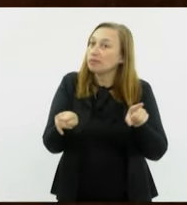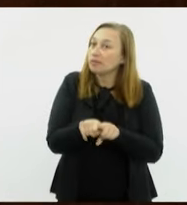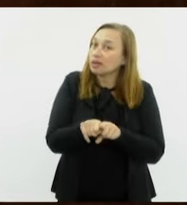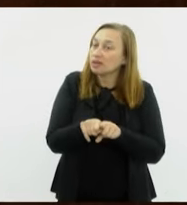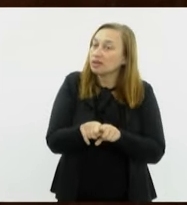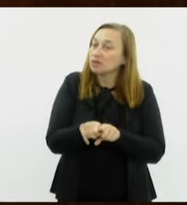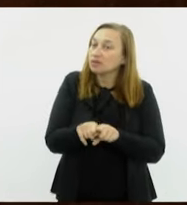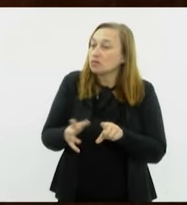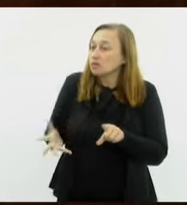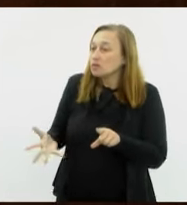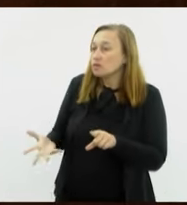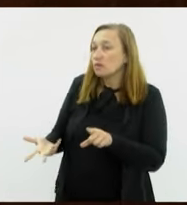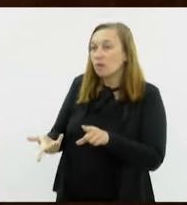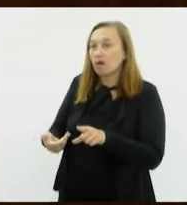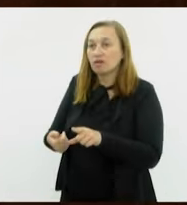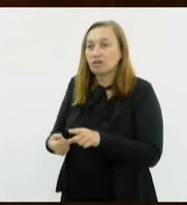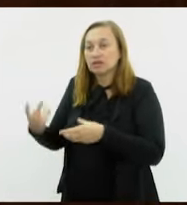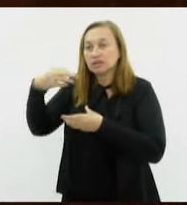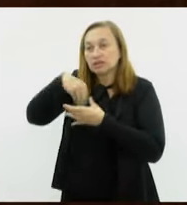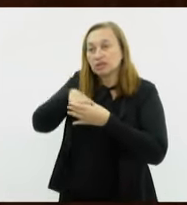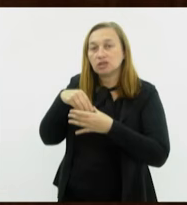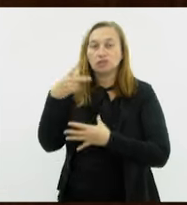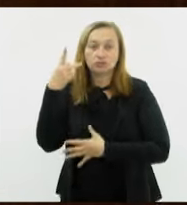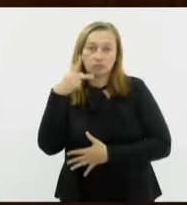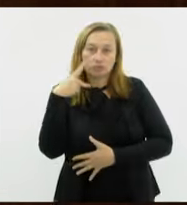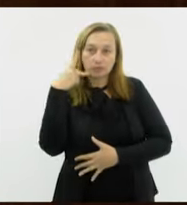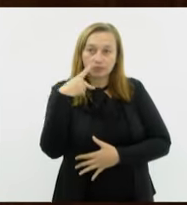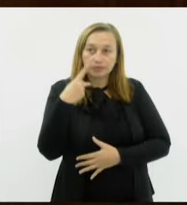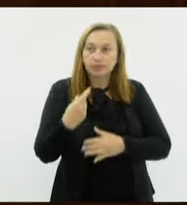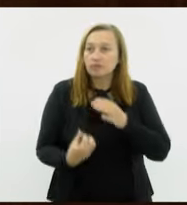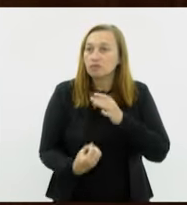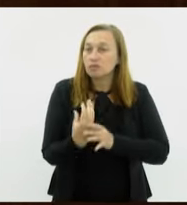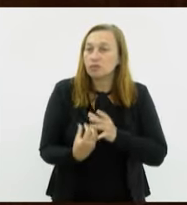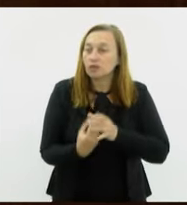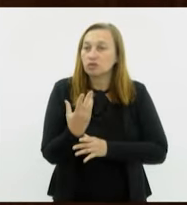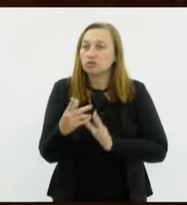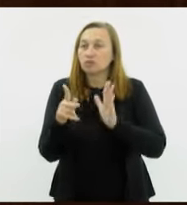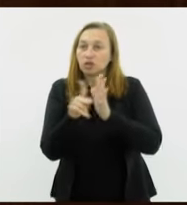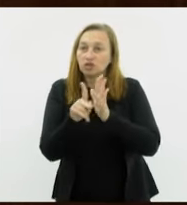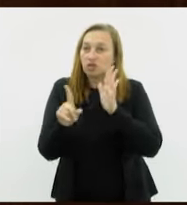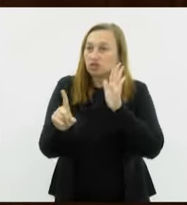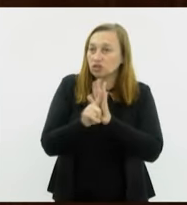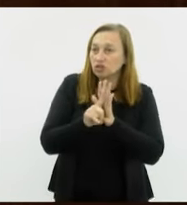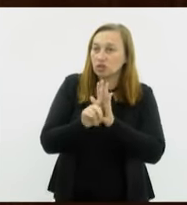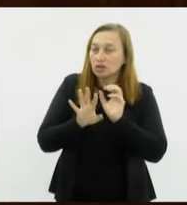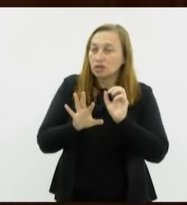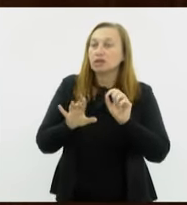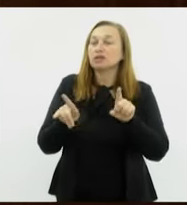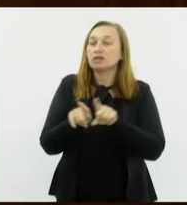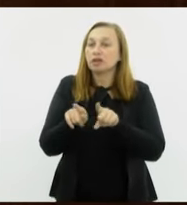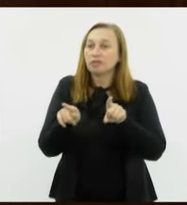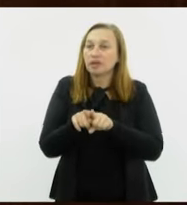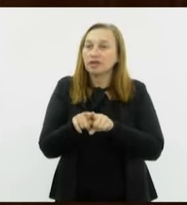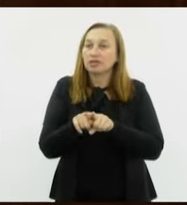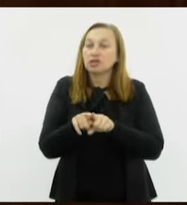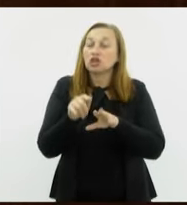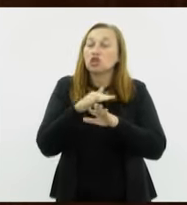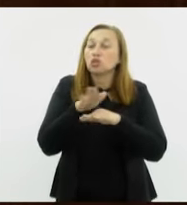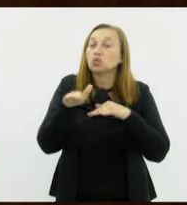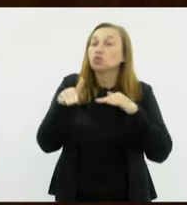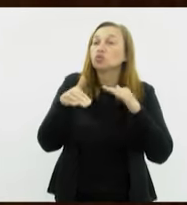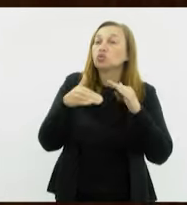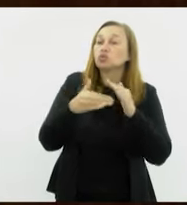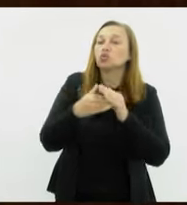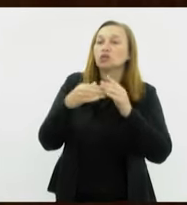sua qualificação dentro do Parlamento em produzir projetos de leis, mas garantir também que toda